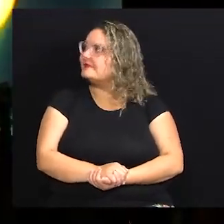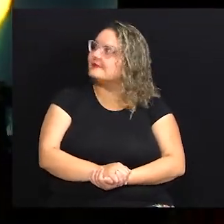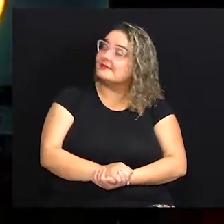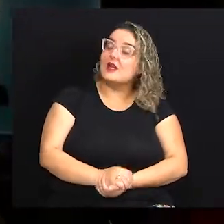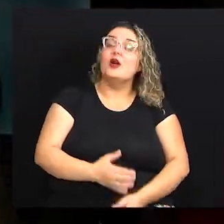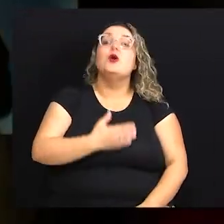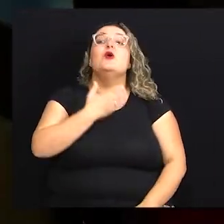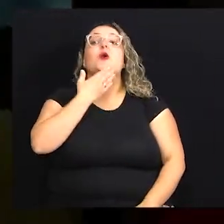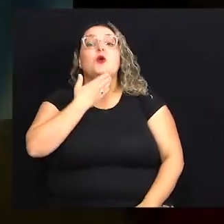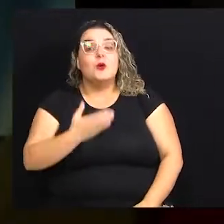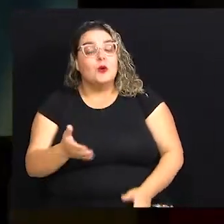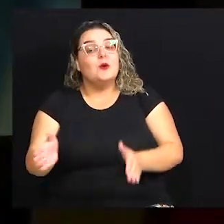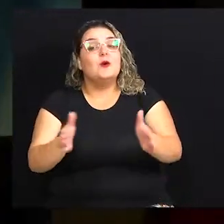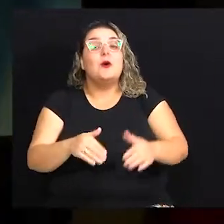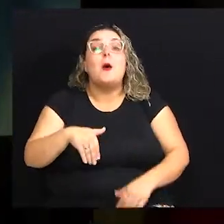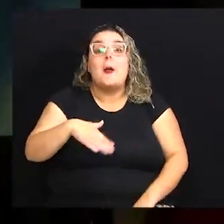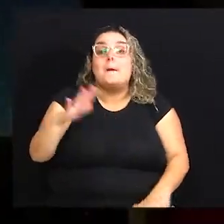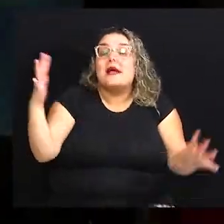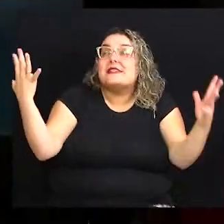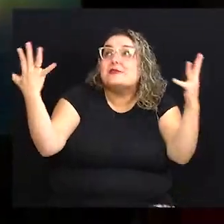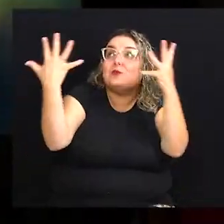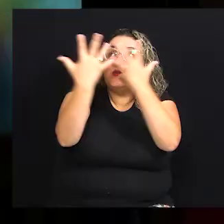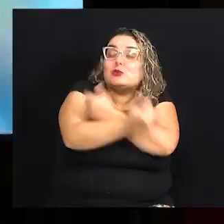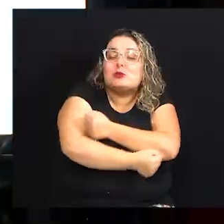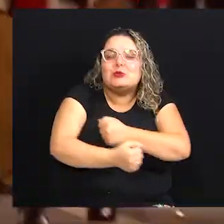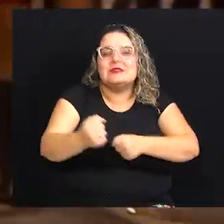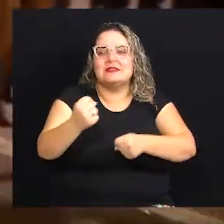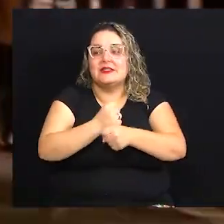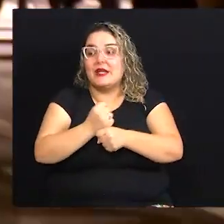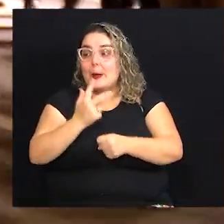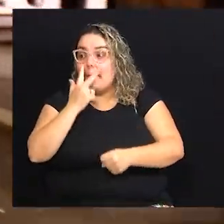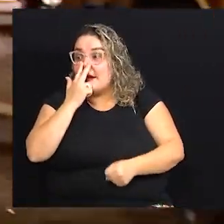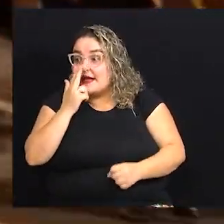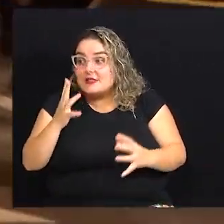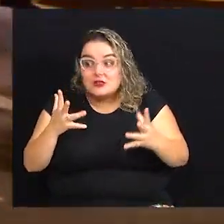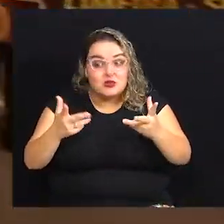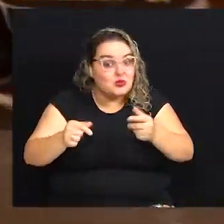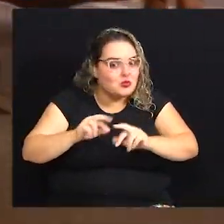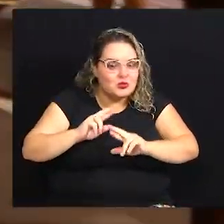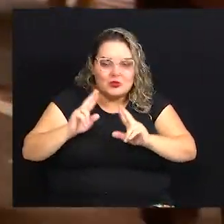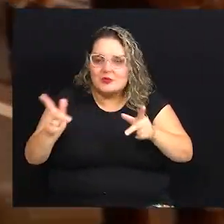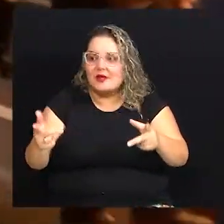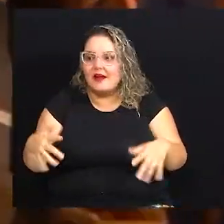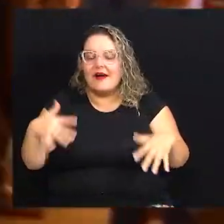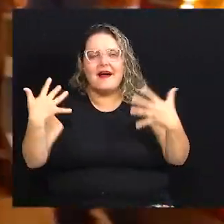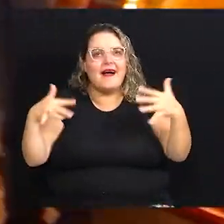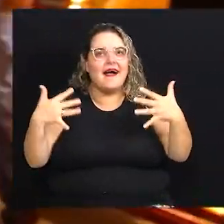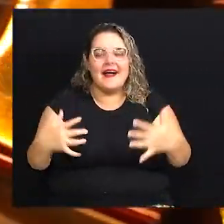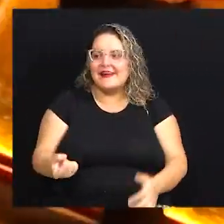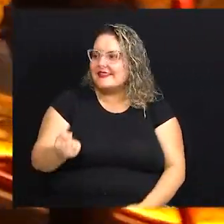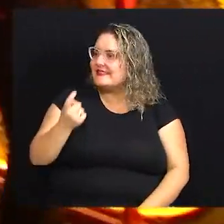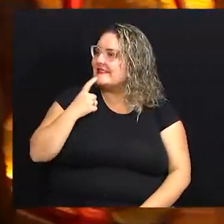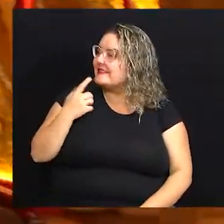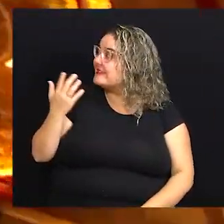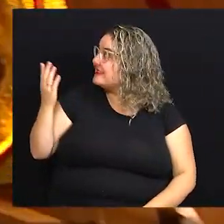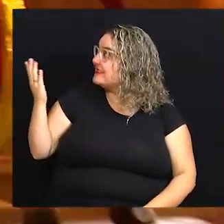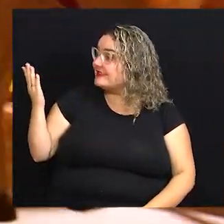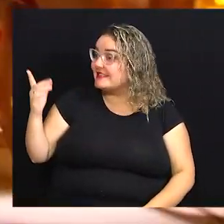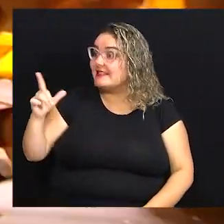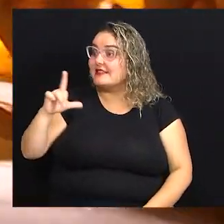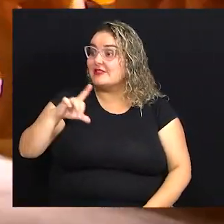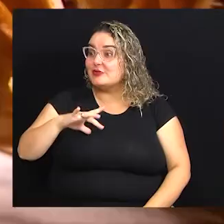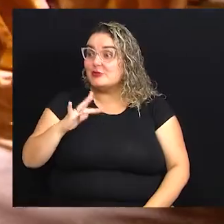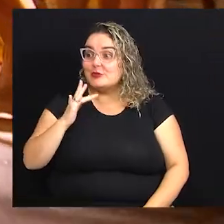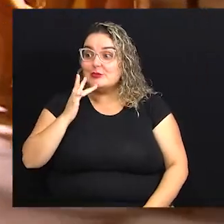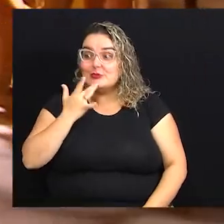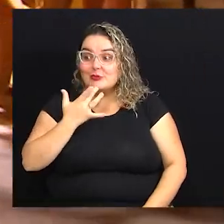O Natal é a época mais bonita do ano. Parece que tudo fica diferente. E em Campinas, olha só, nós temos o privilégio